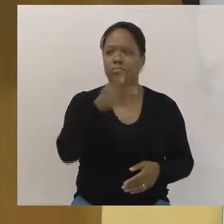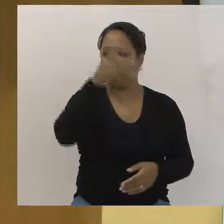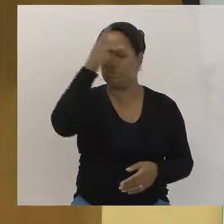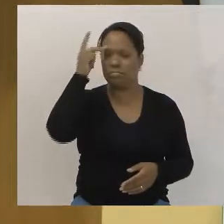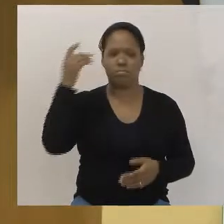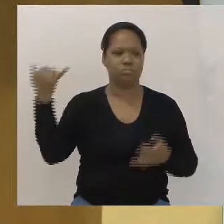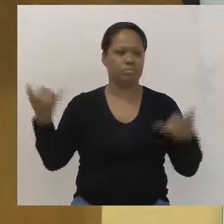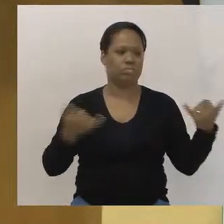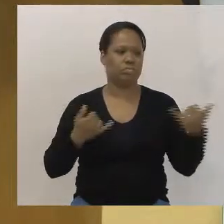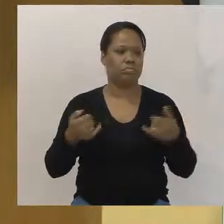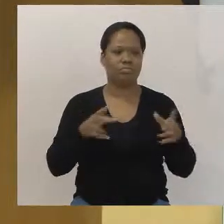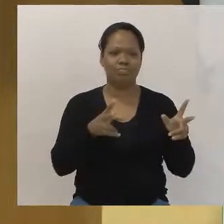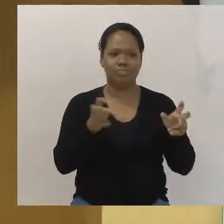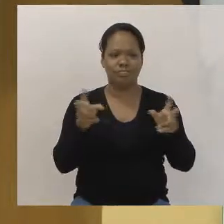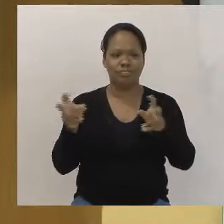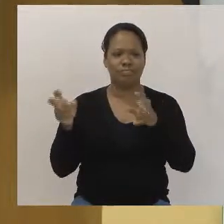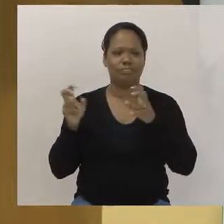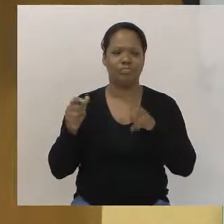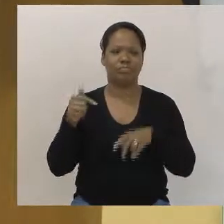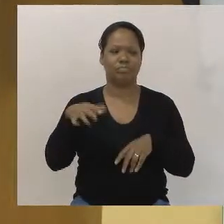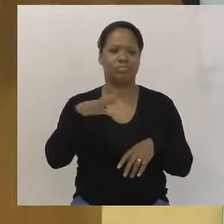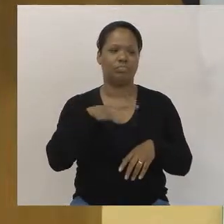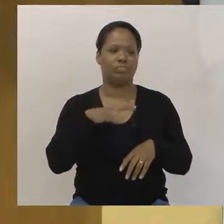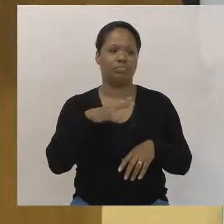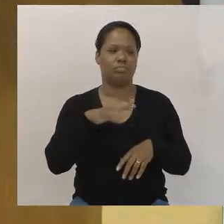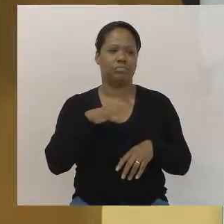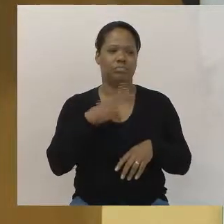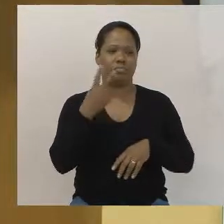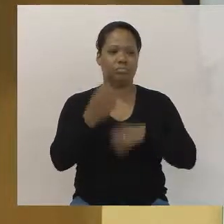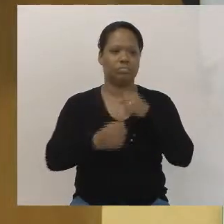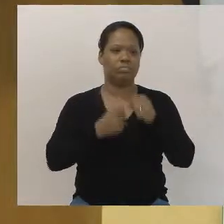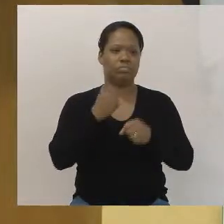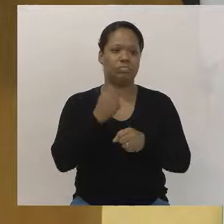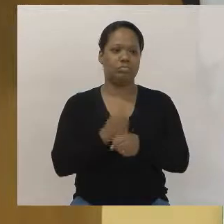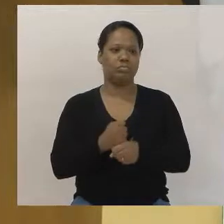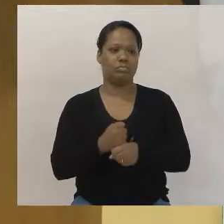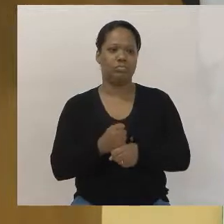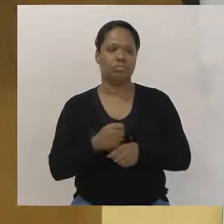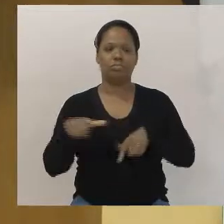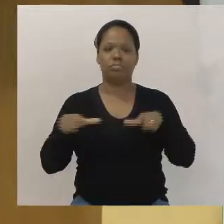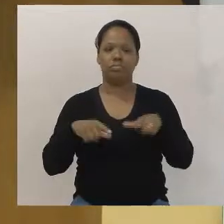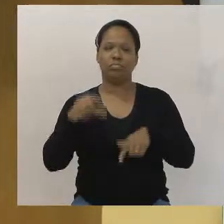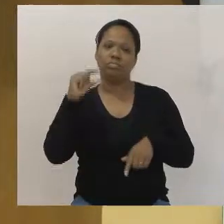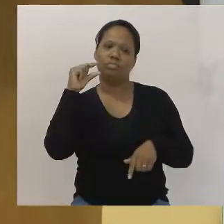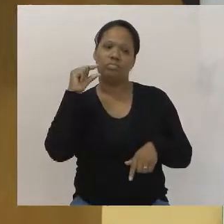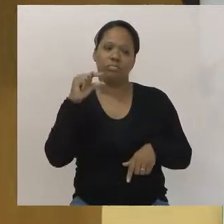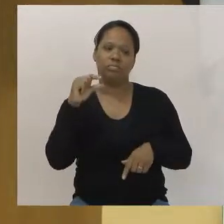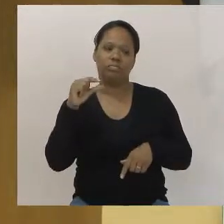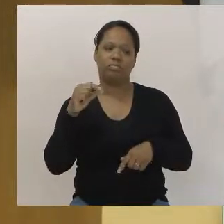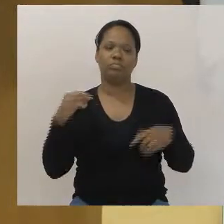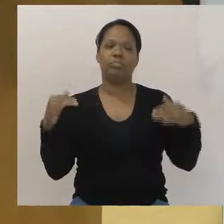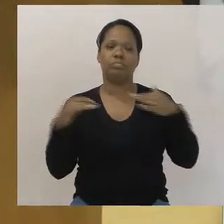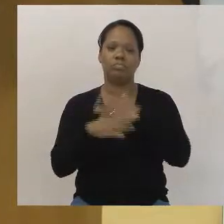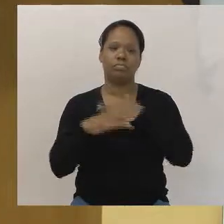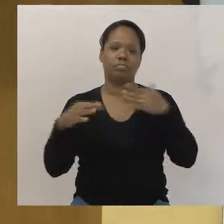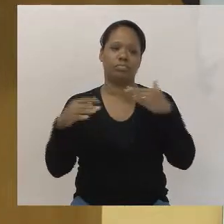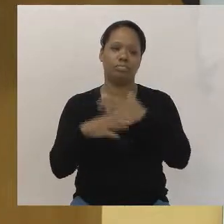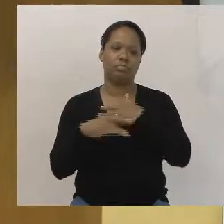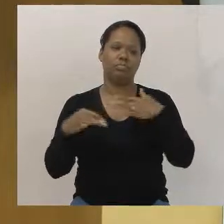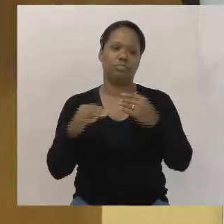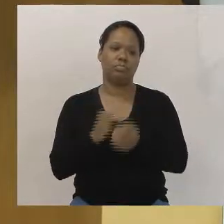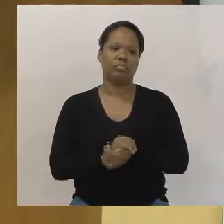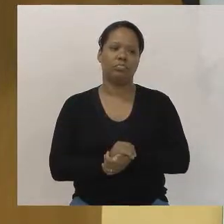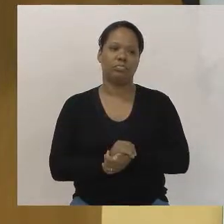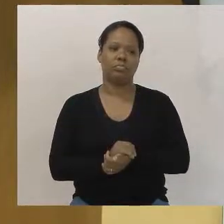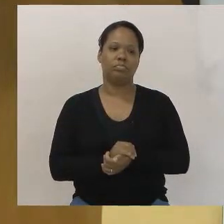as pessoas e observo bem a nossa cidade nesses dois anos e meio pouco se fez na área de mobilidade urbana no sentido de a gente